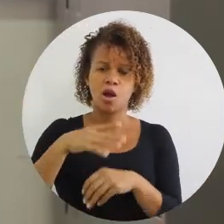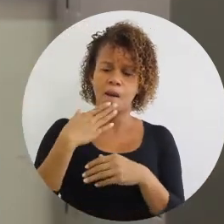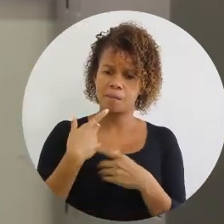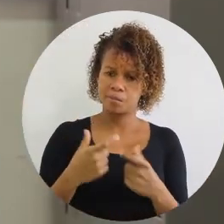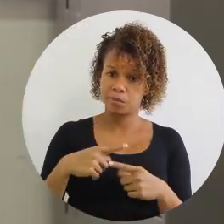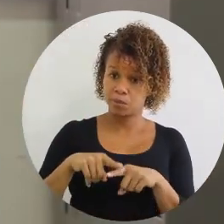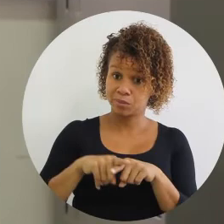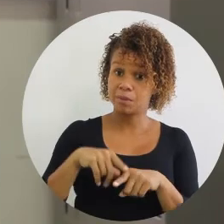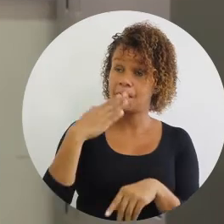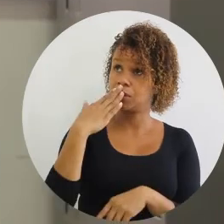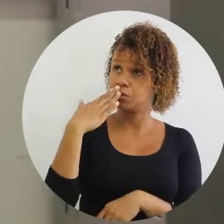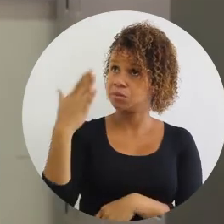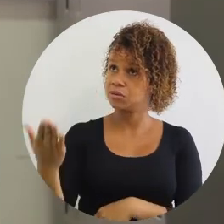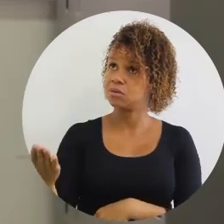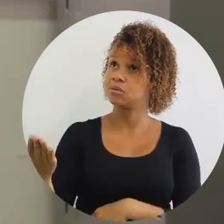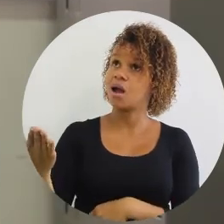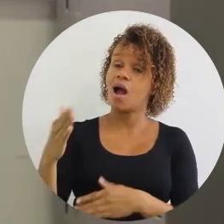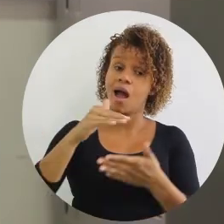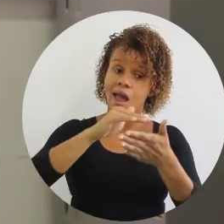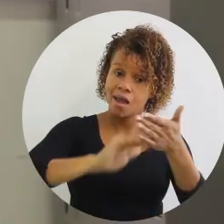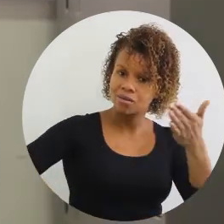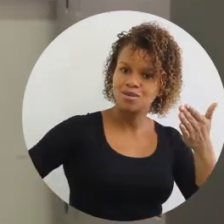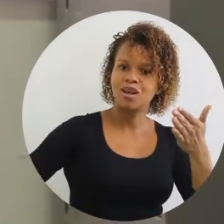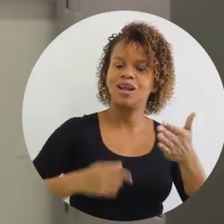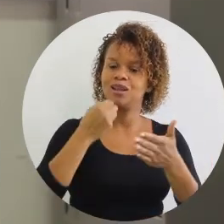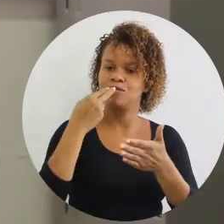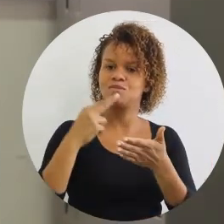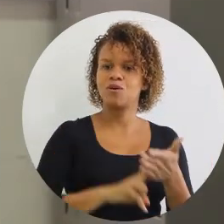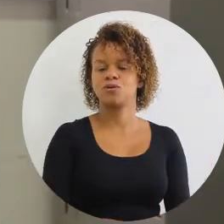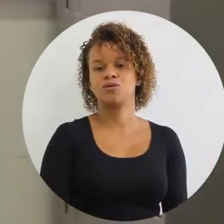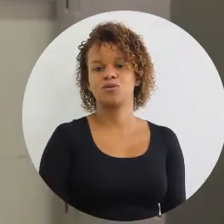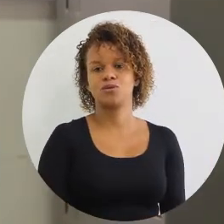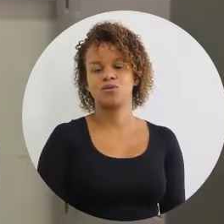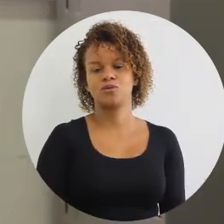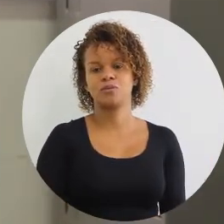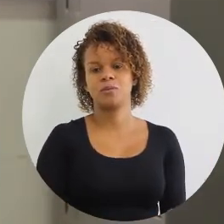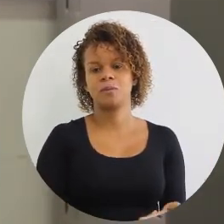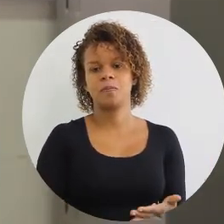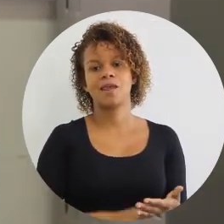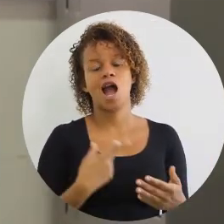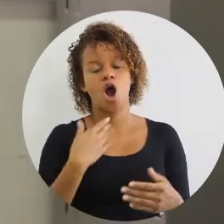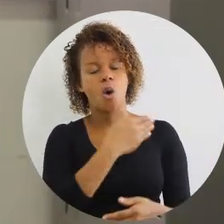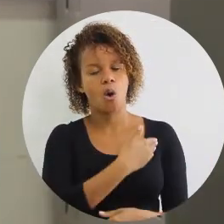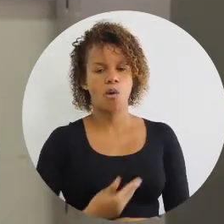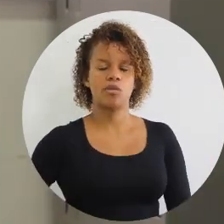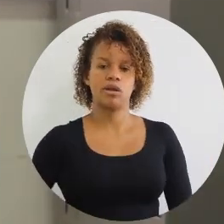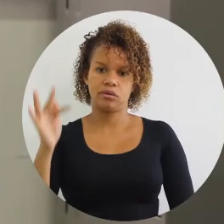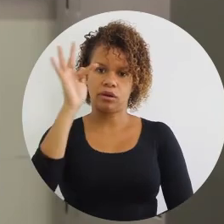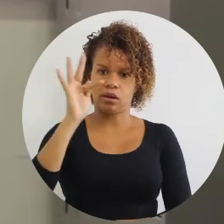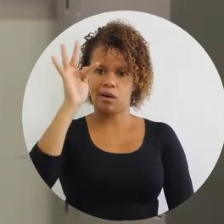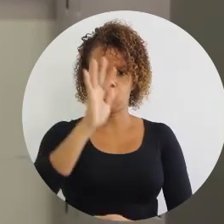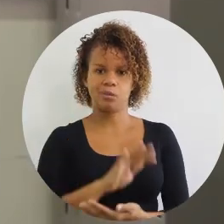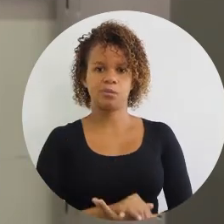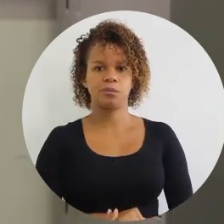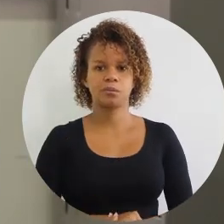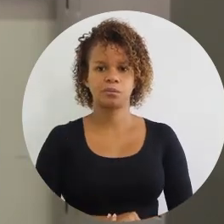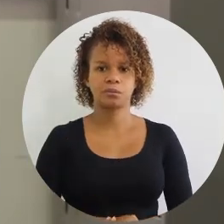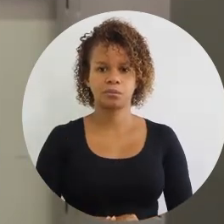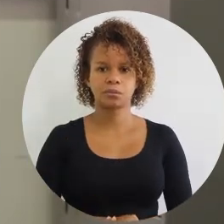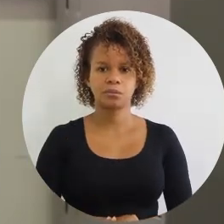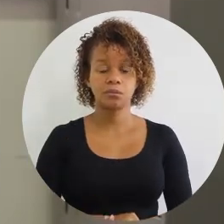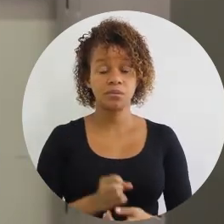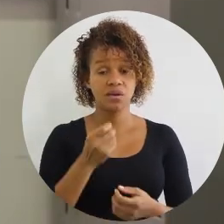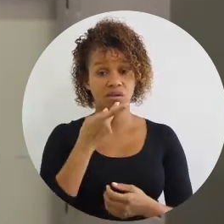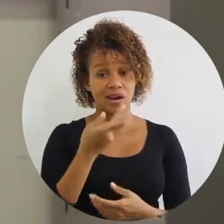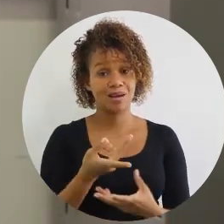a isenção dessas cobranças de imposto ao governo federal. Bom, falamos aqui